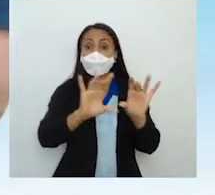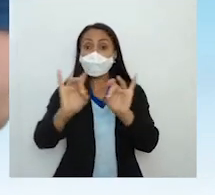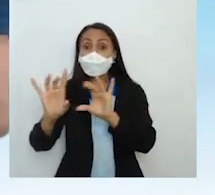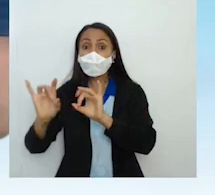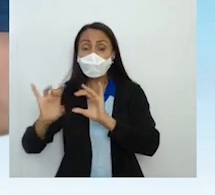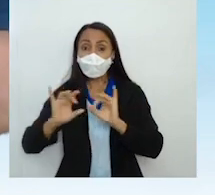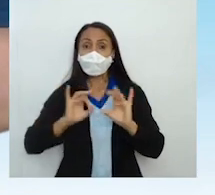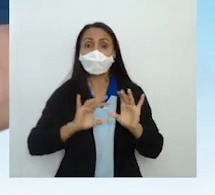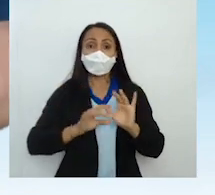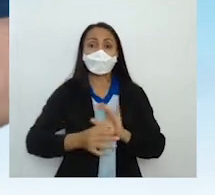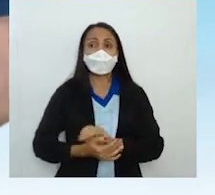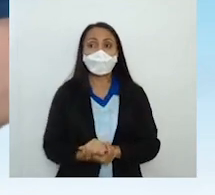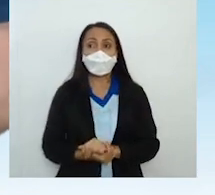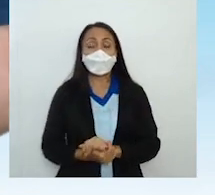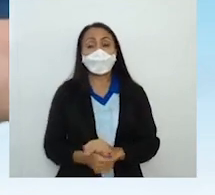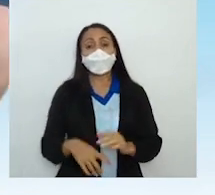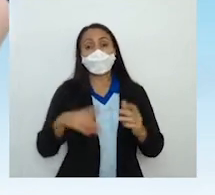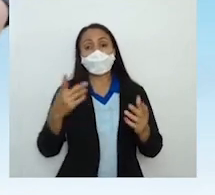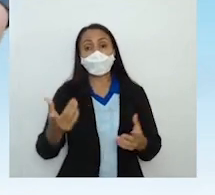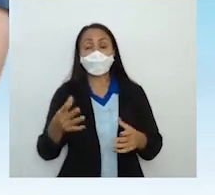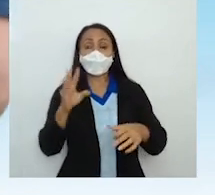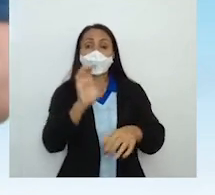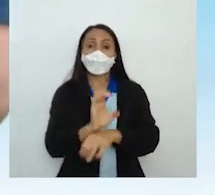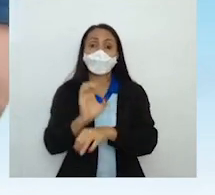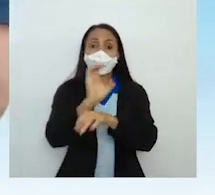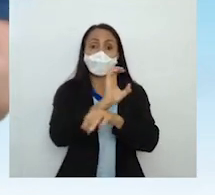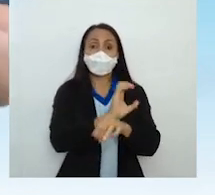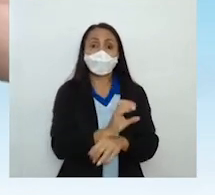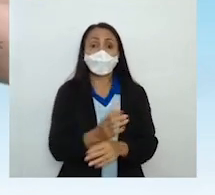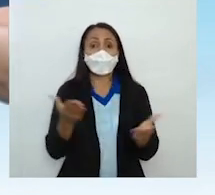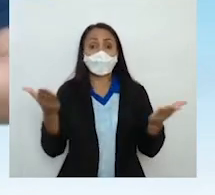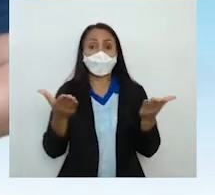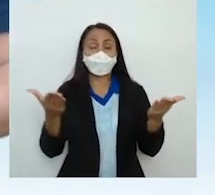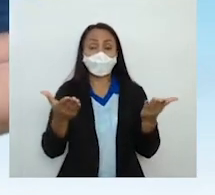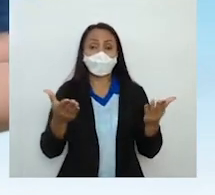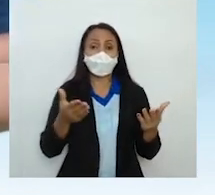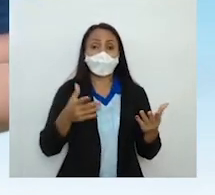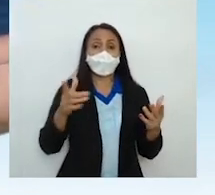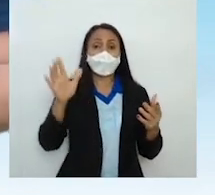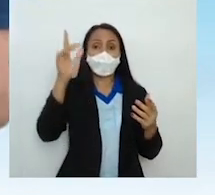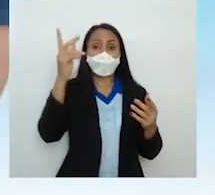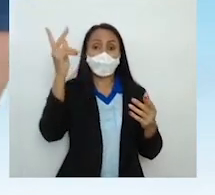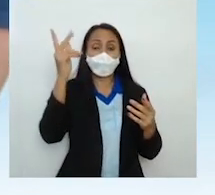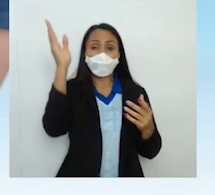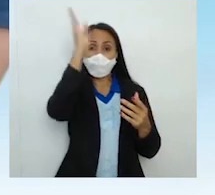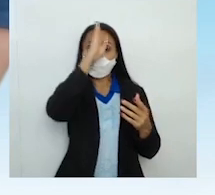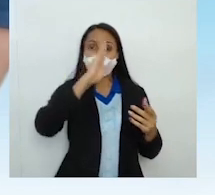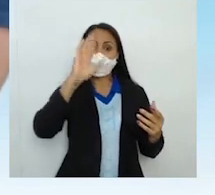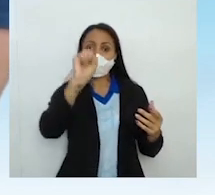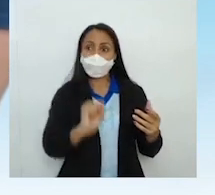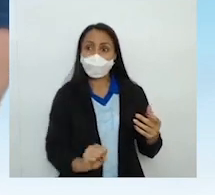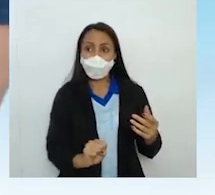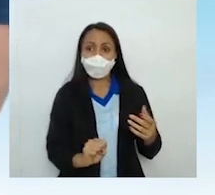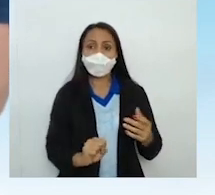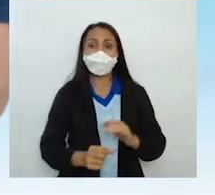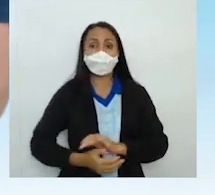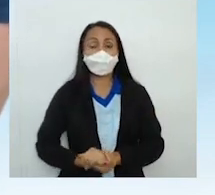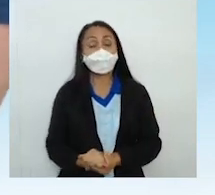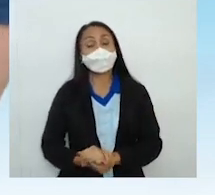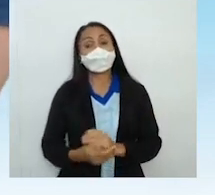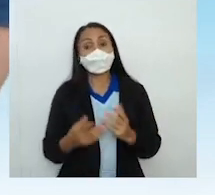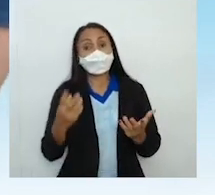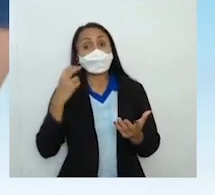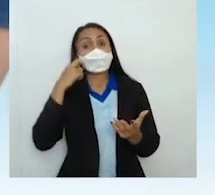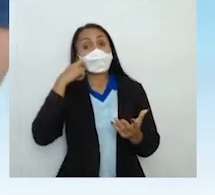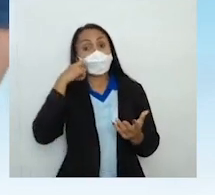cabotagem seguindo para os estados que hoje é o Sudeste e alguma coisa do Sul, tá entendendo? O professor Bruno, é uma vergonha